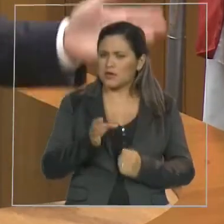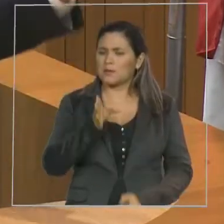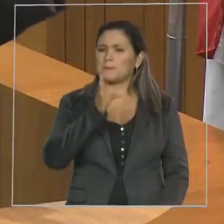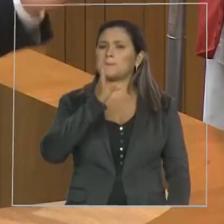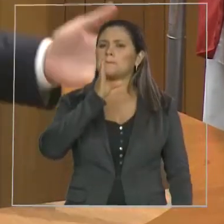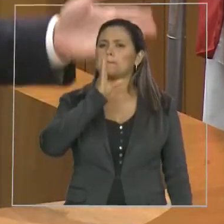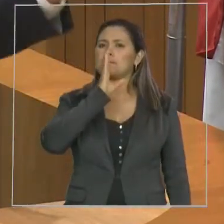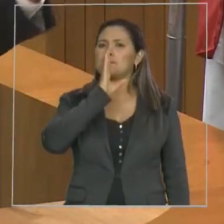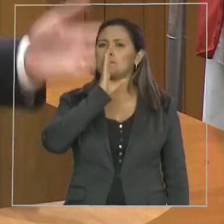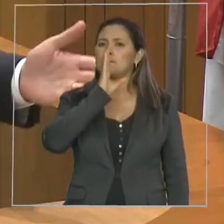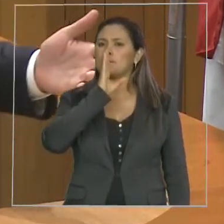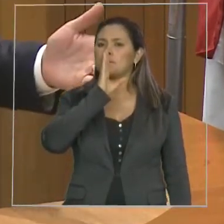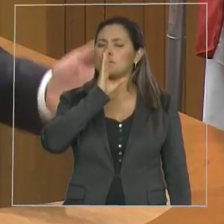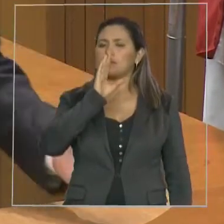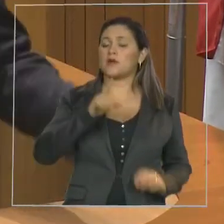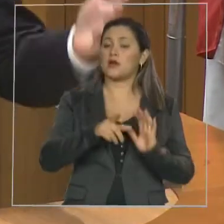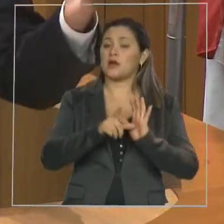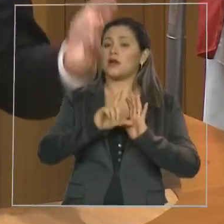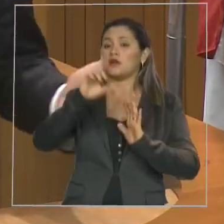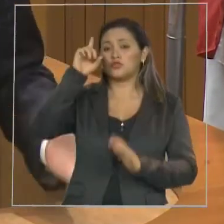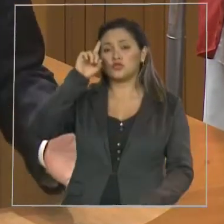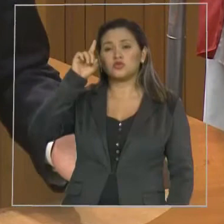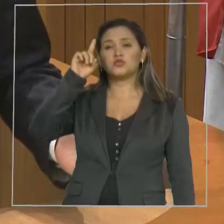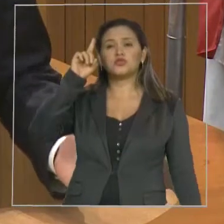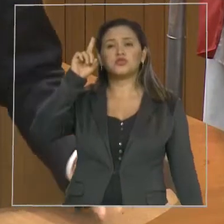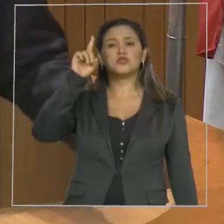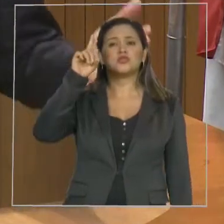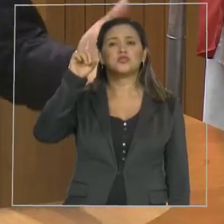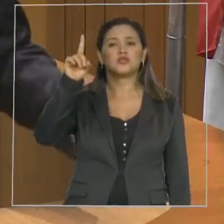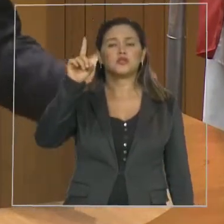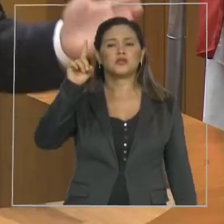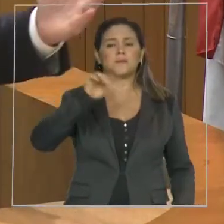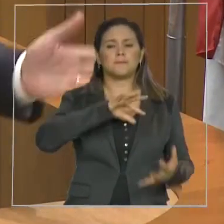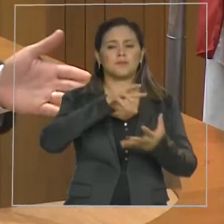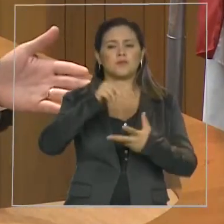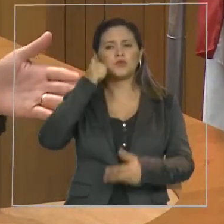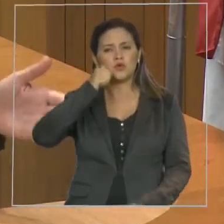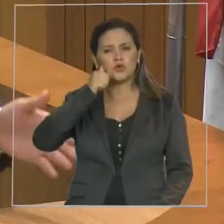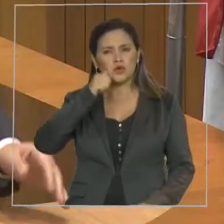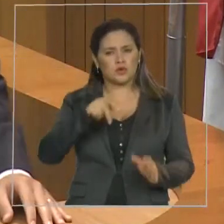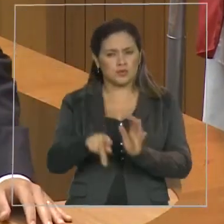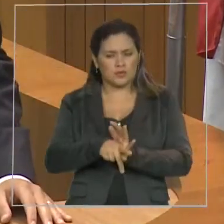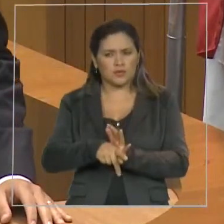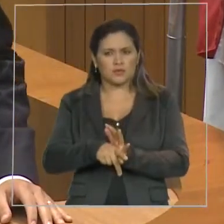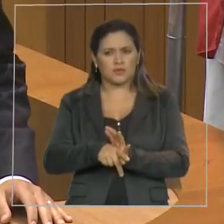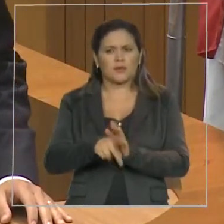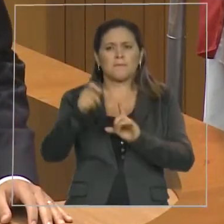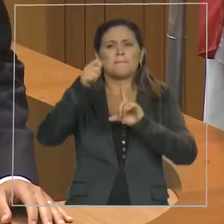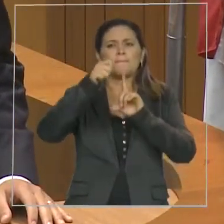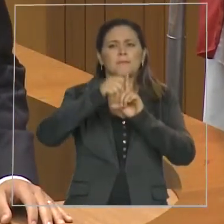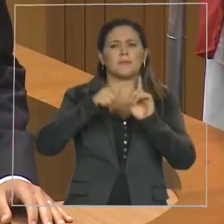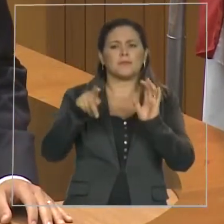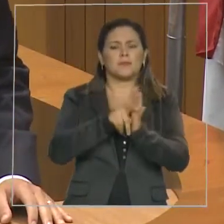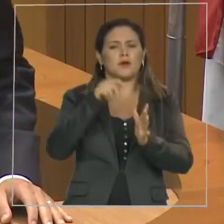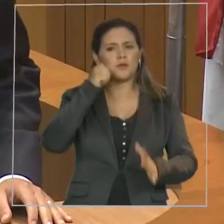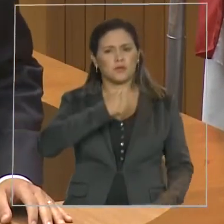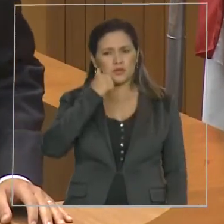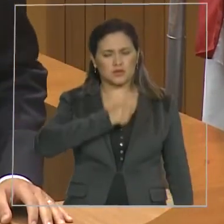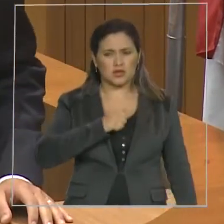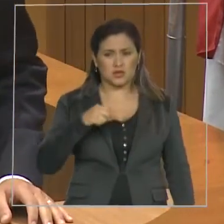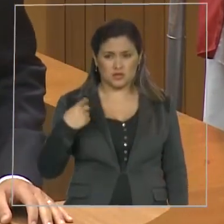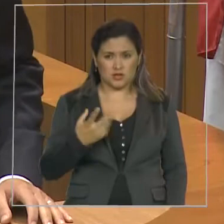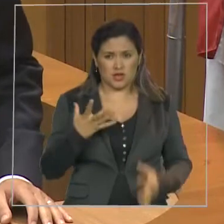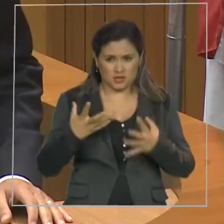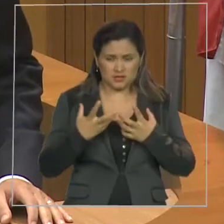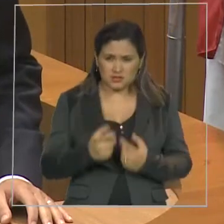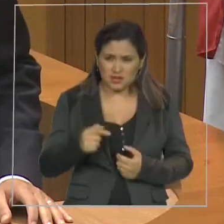Dia Internacional da Mulher, no mês da mulher, nós vamos aceitar o governador Flávio Dino, que retirou a participação das